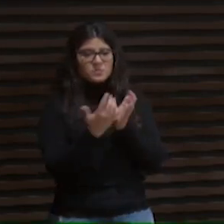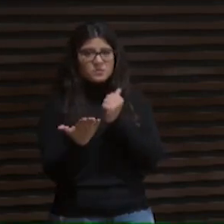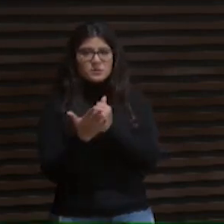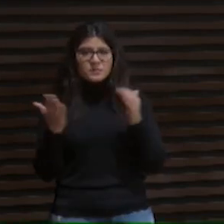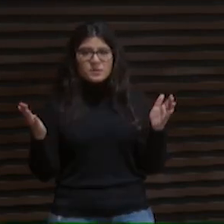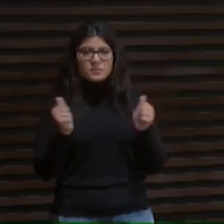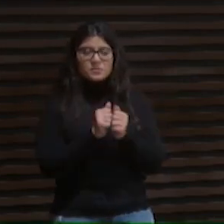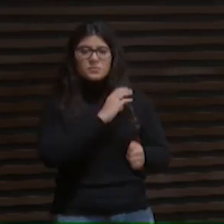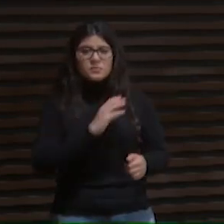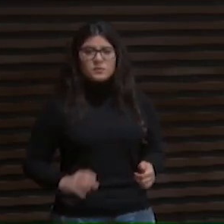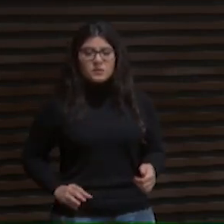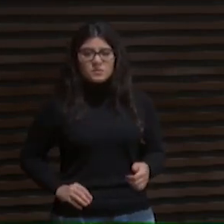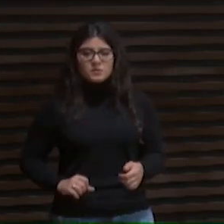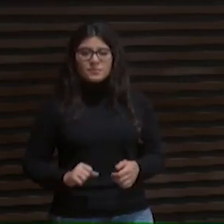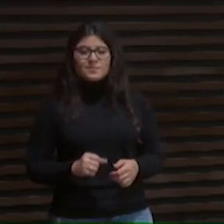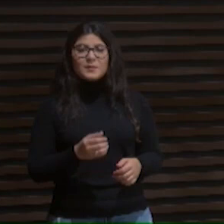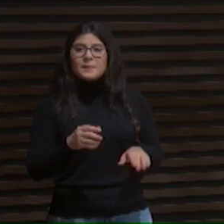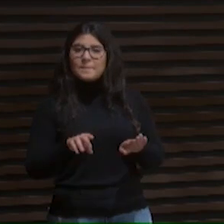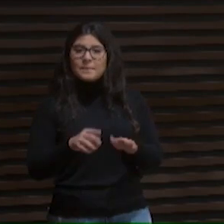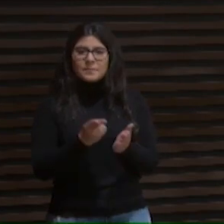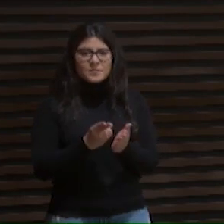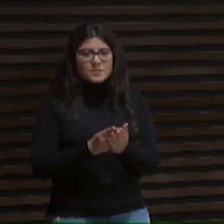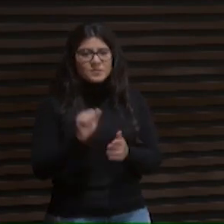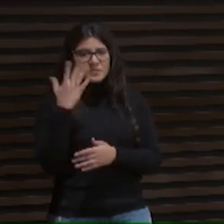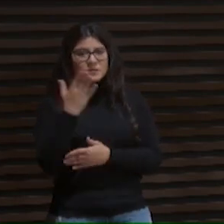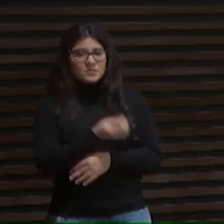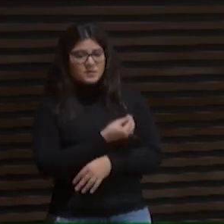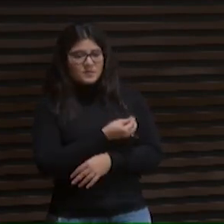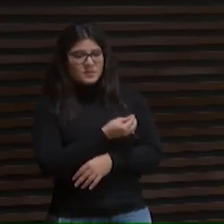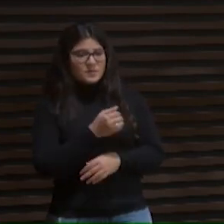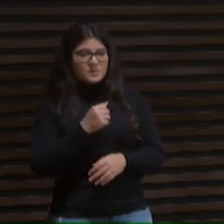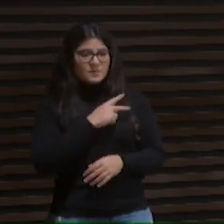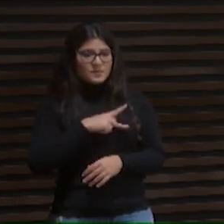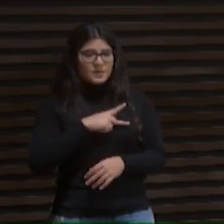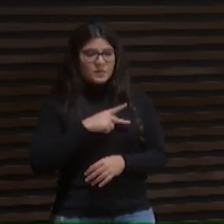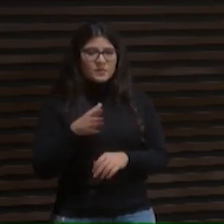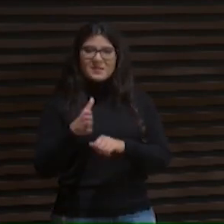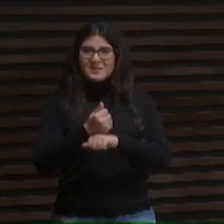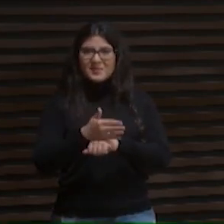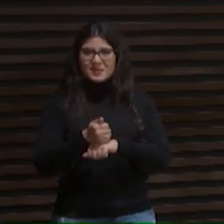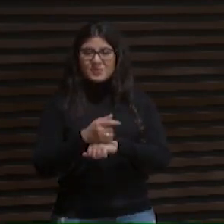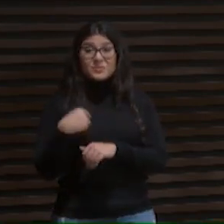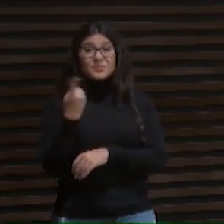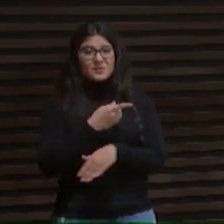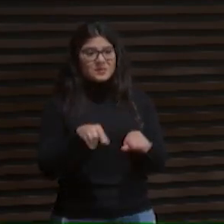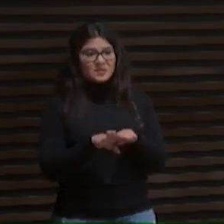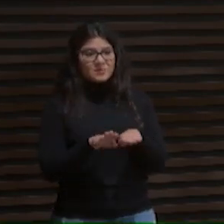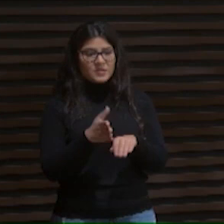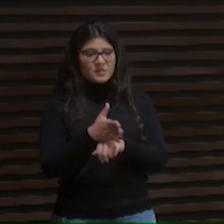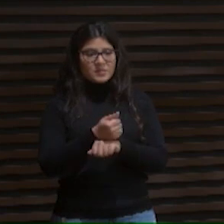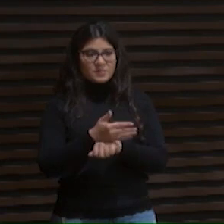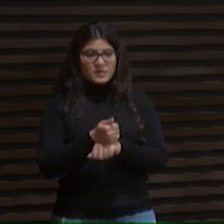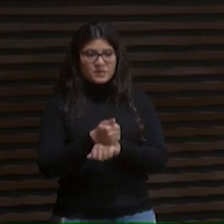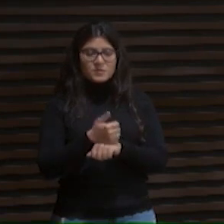aconteceu a partir dali na vida de Paulo? Um embaixador. E nós somos também embaixadores. E agora, Tiago,